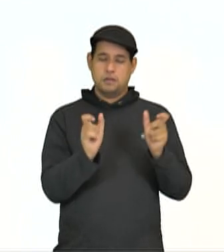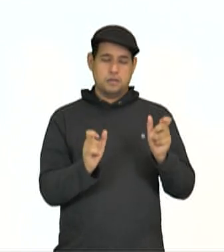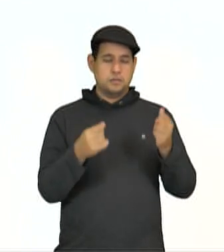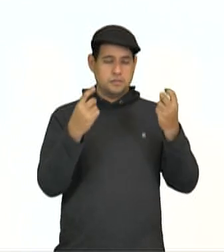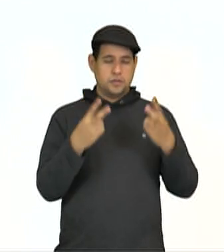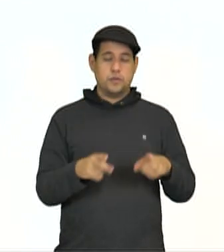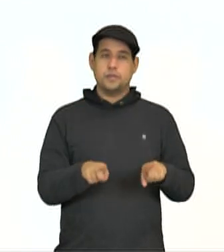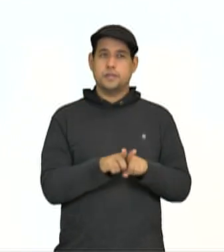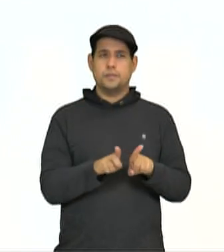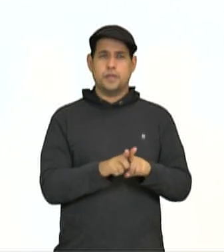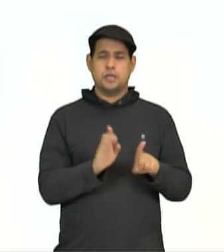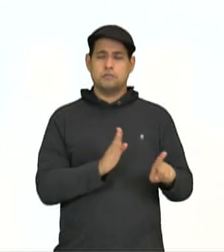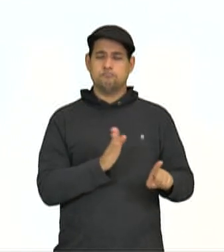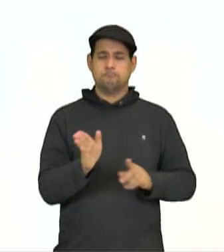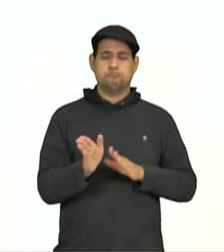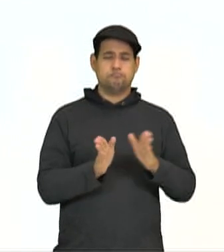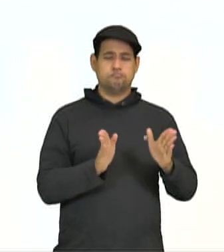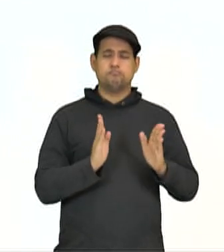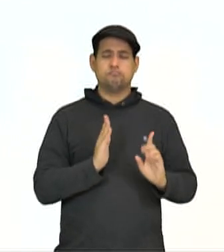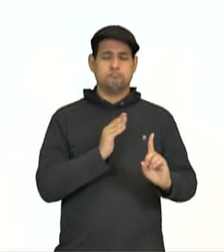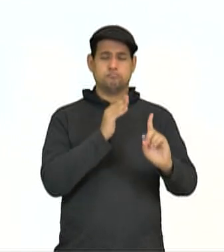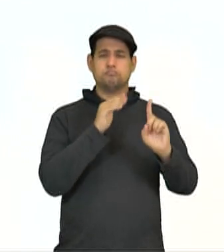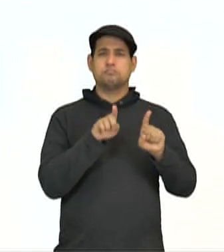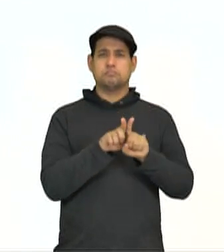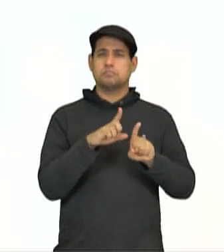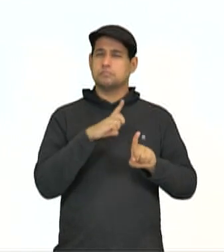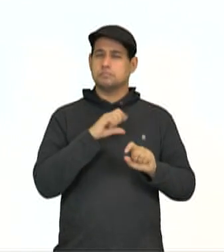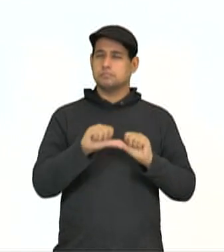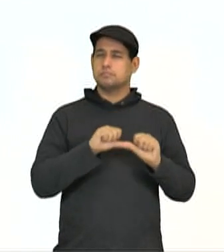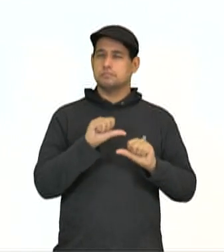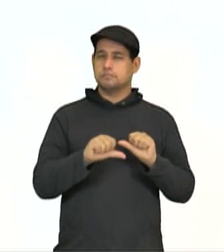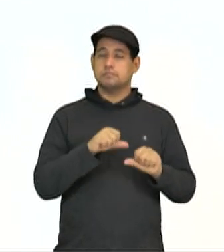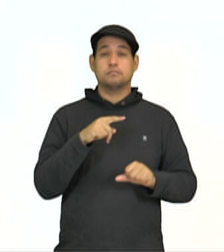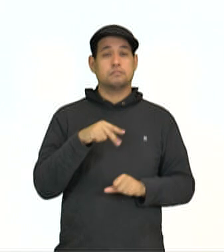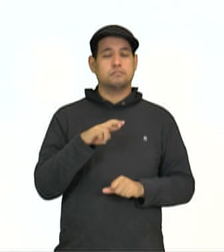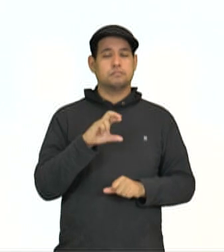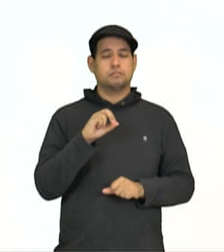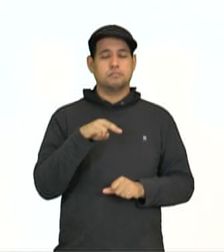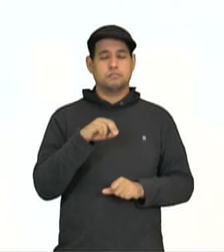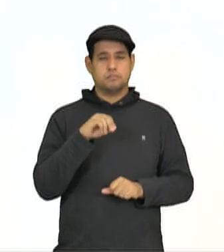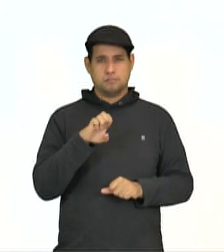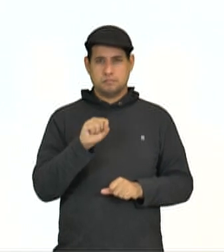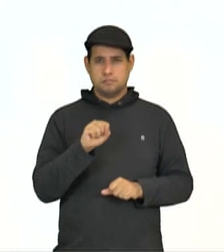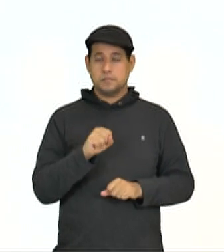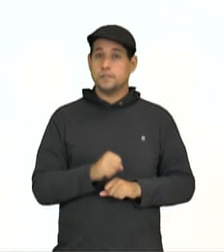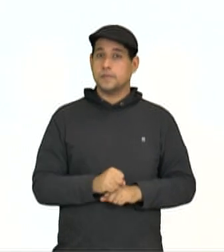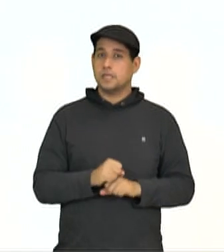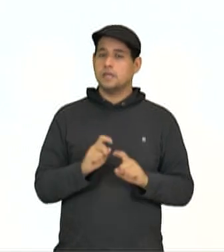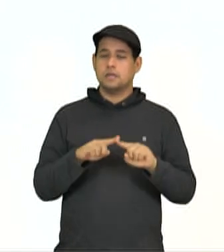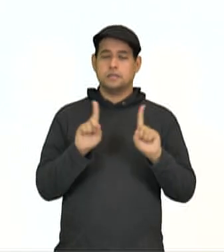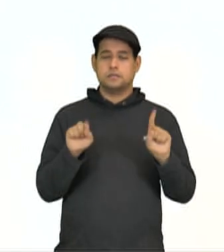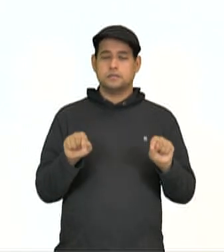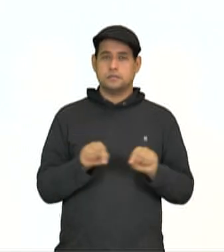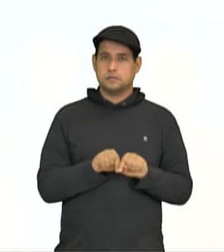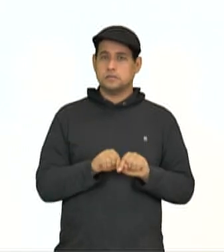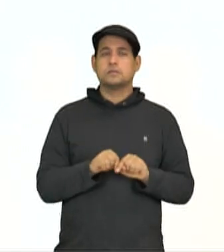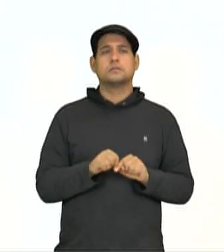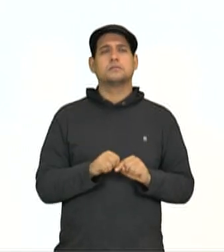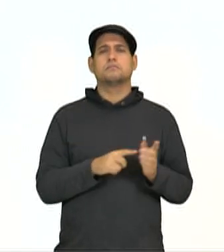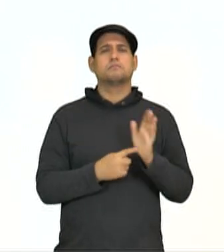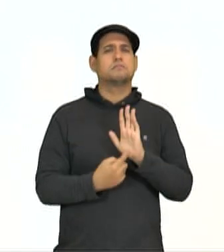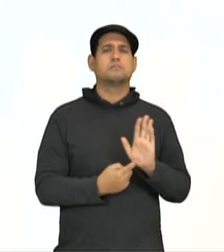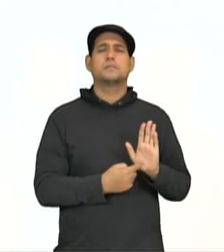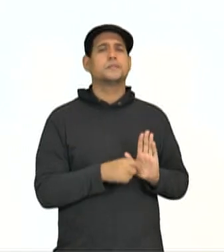No indireto tem as mudanças de tempos verbais, tem a mudança de pronomes e por aí vai, tá bom? Então esses dois quadros